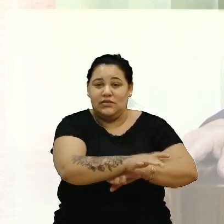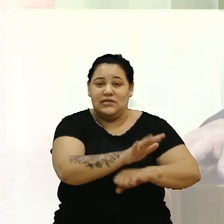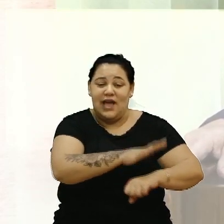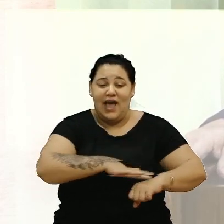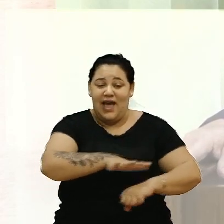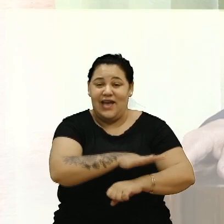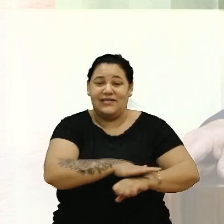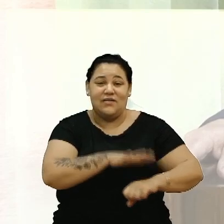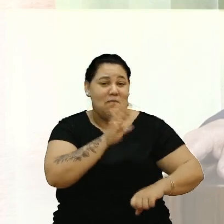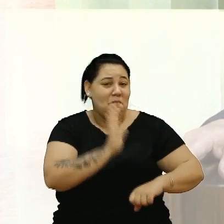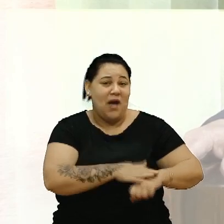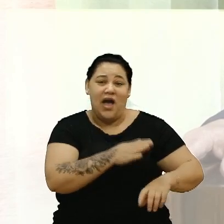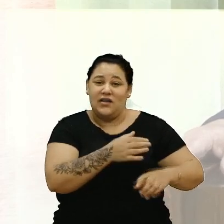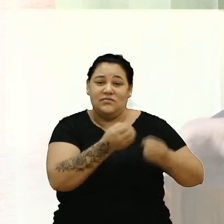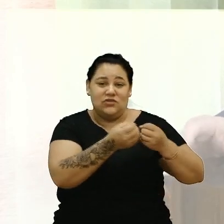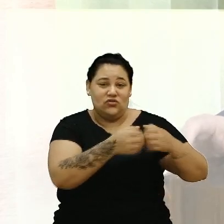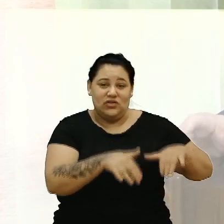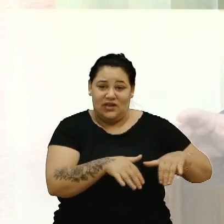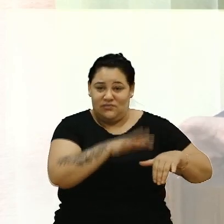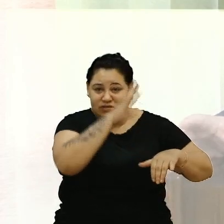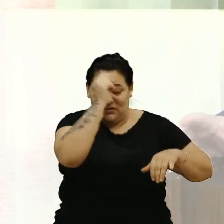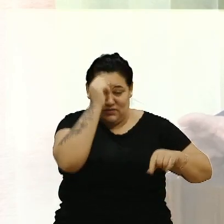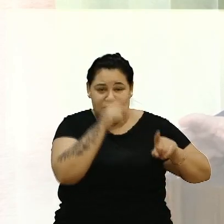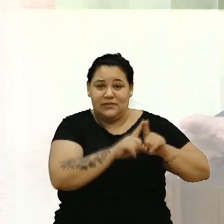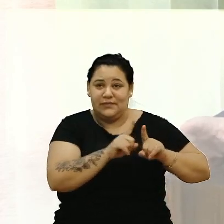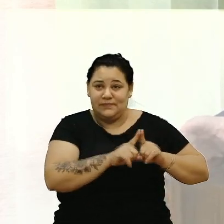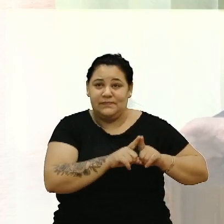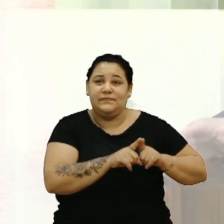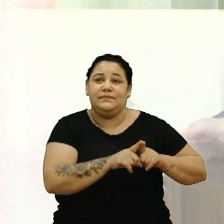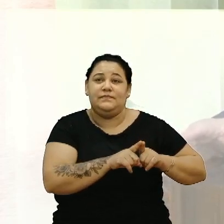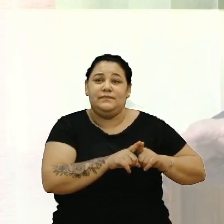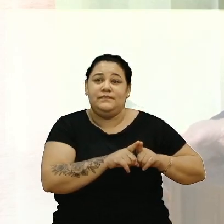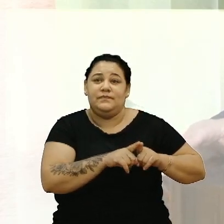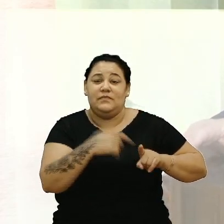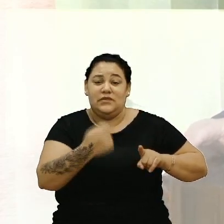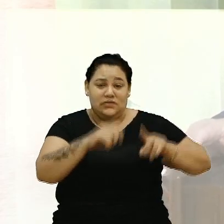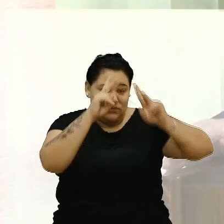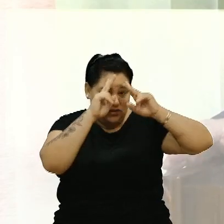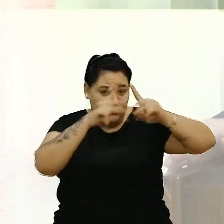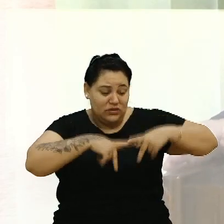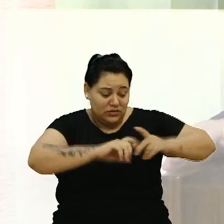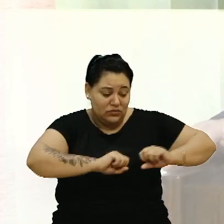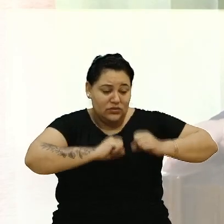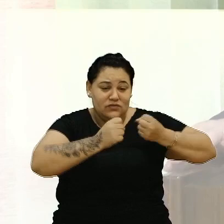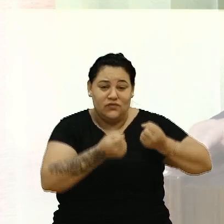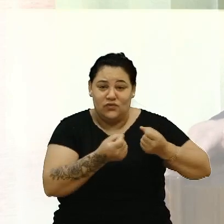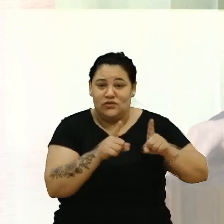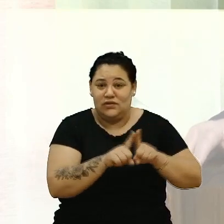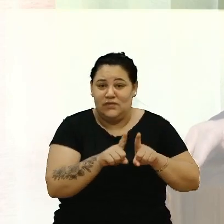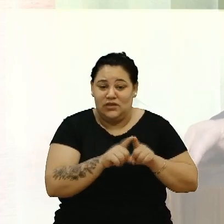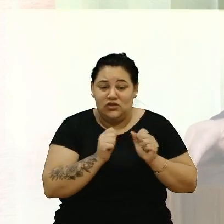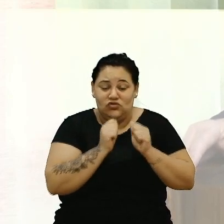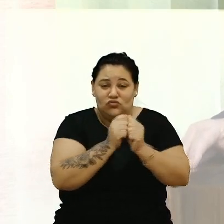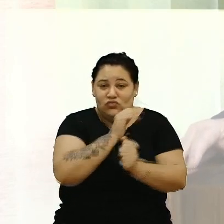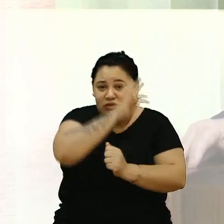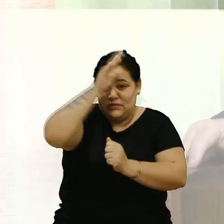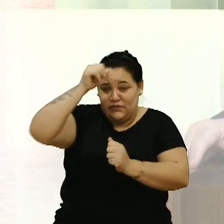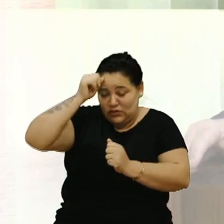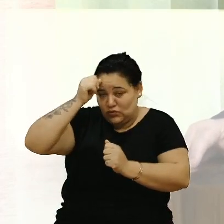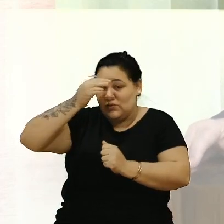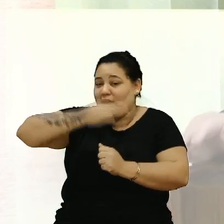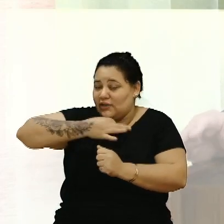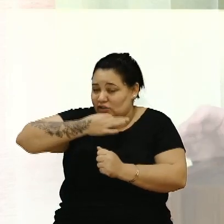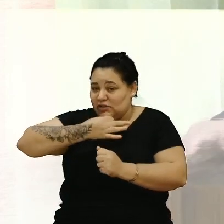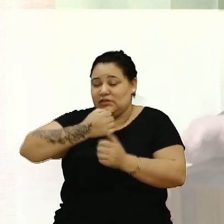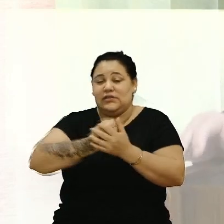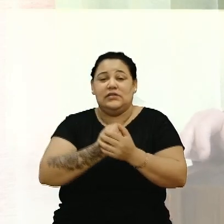município. Entretanto, é digno, né, a gente reconhecer o esforço conjunto da Prefeitura de Caxias do Sul,